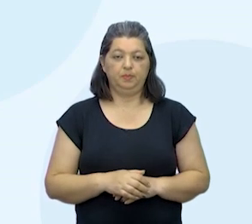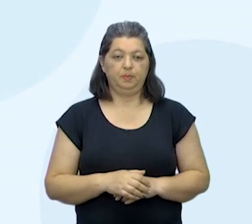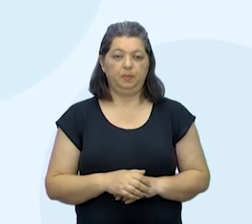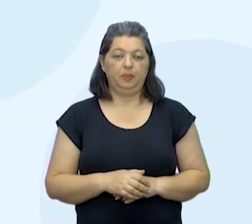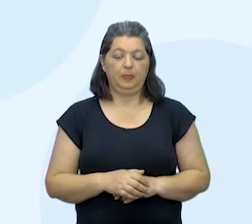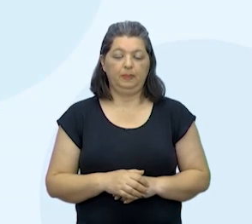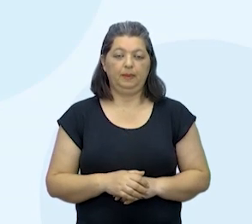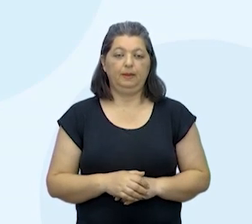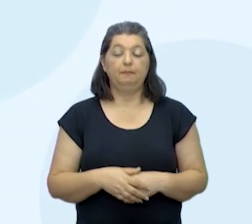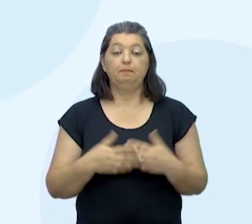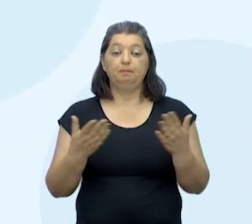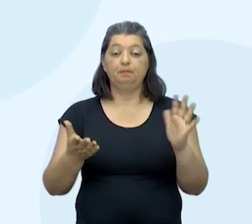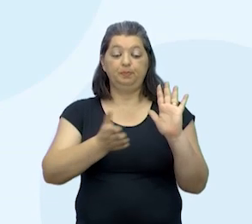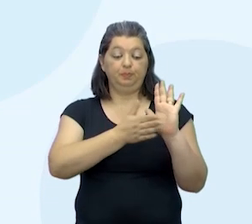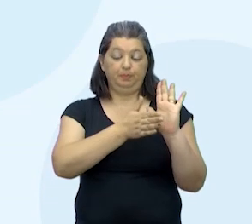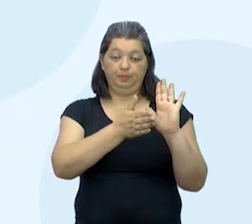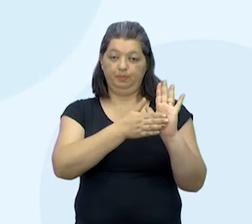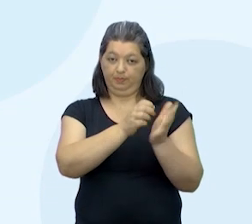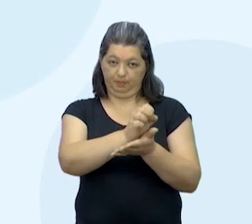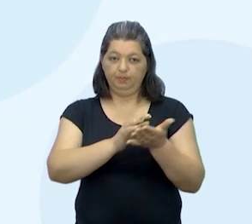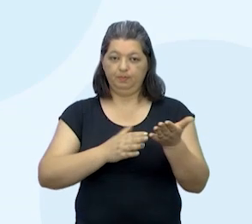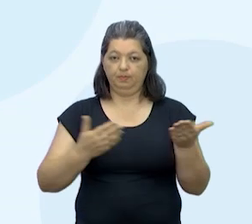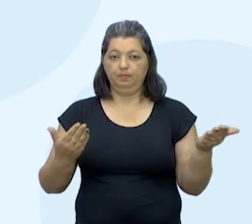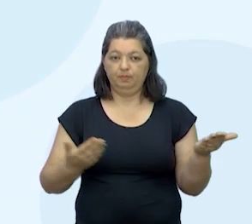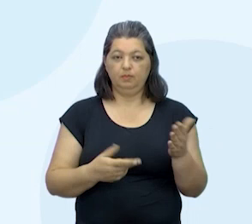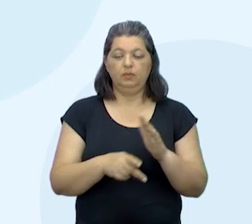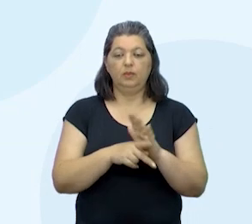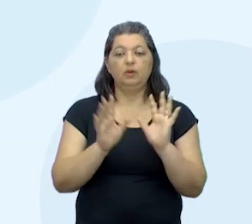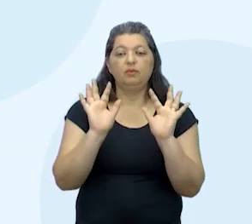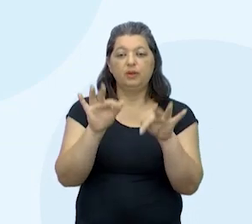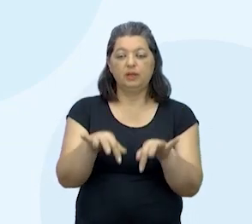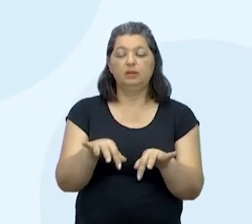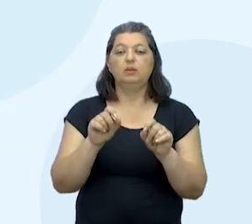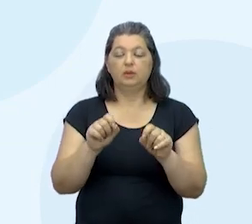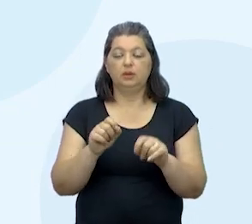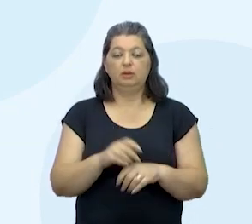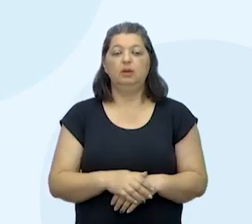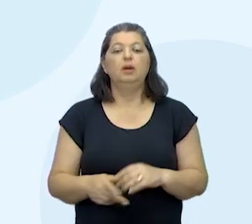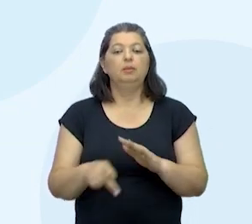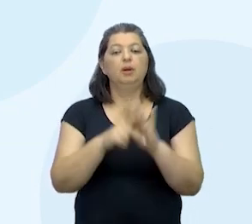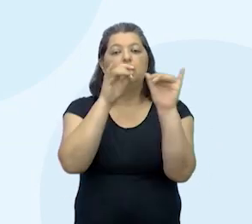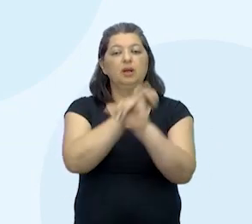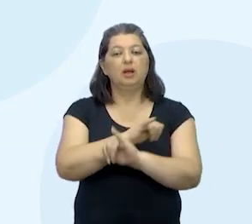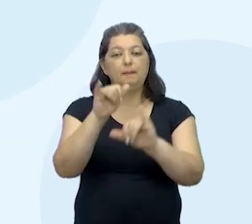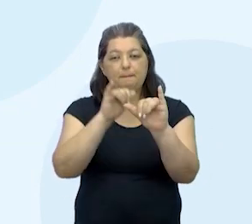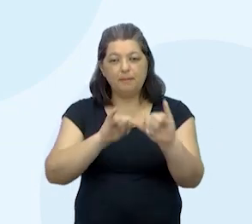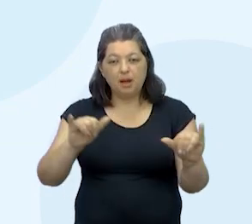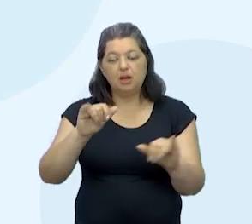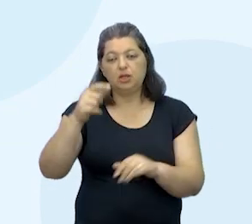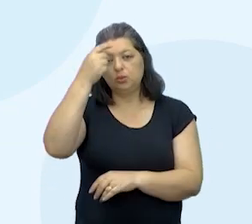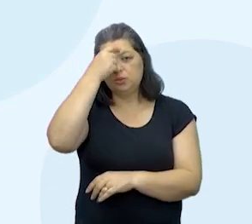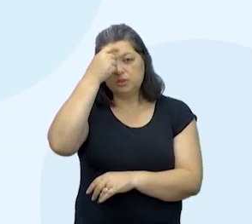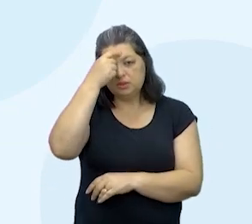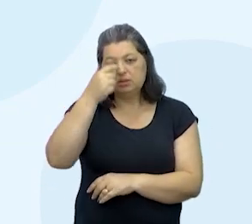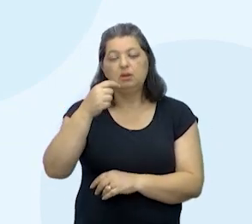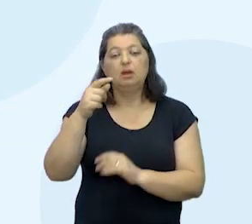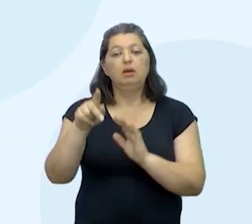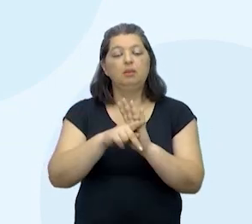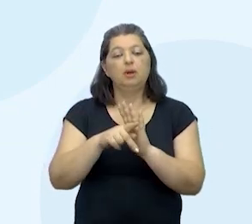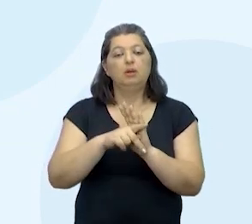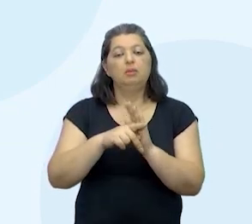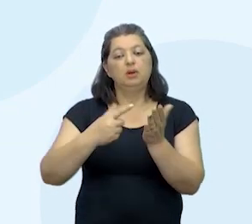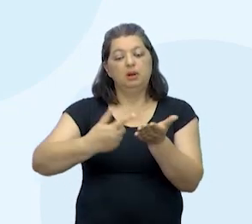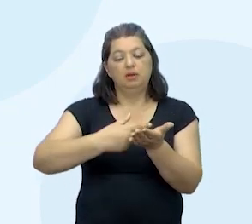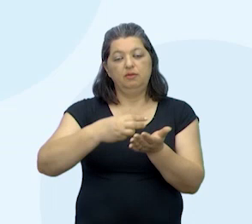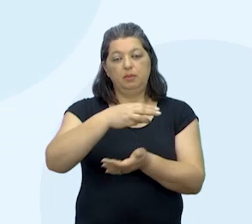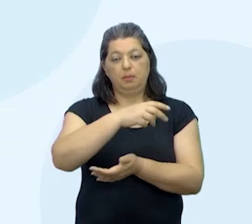Então, a proposta de atividade de sistematização é uma campanha de conscientização. Então, o mapa, né,